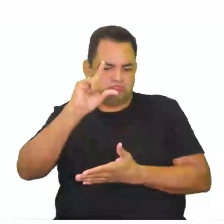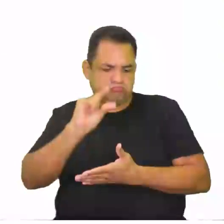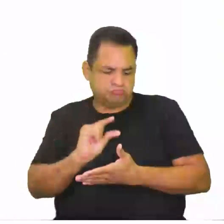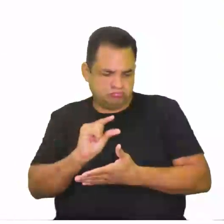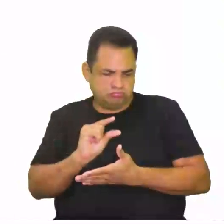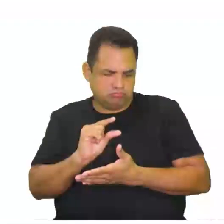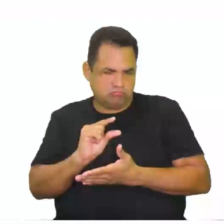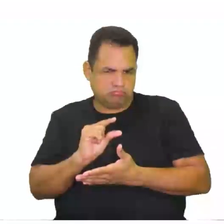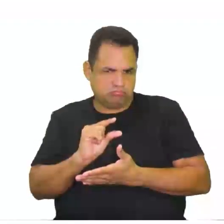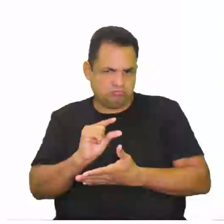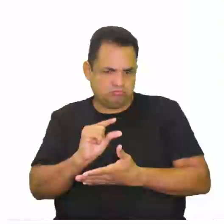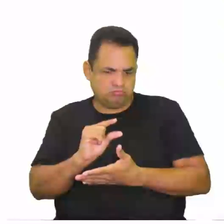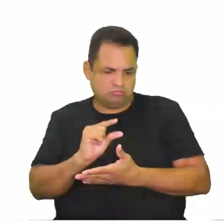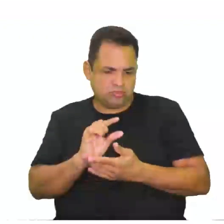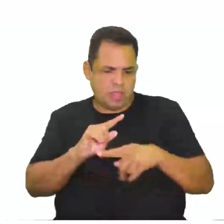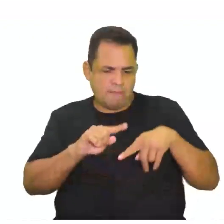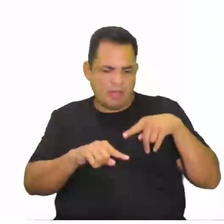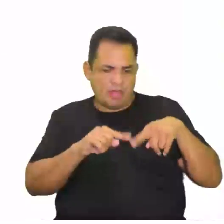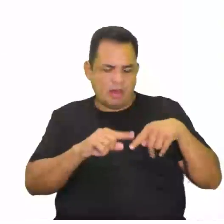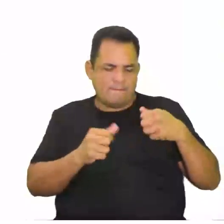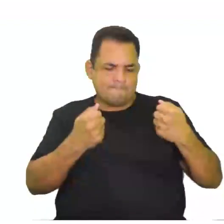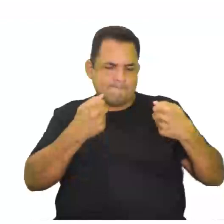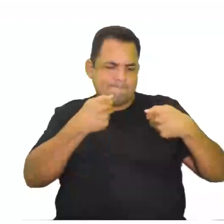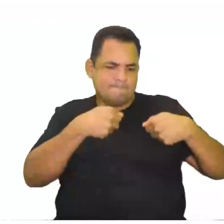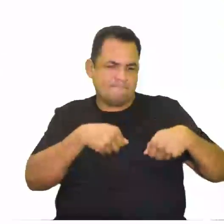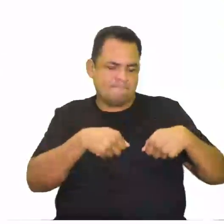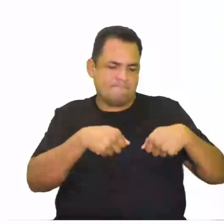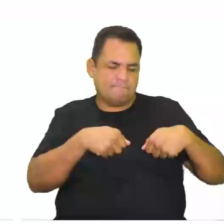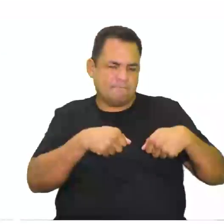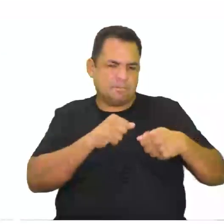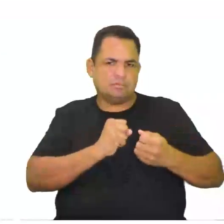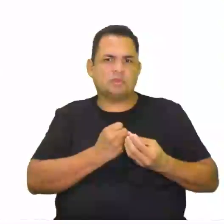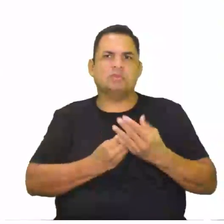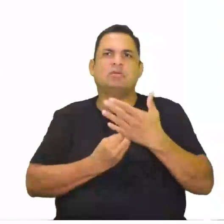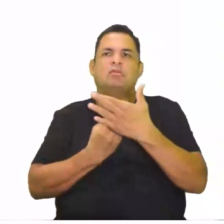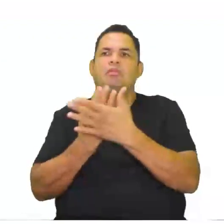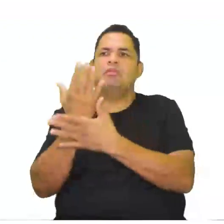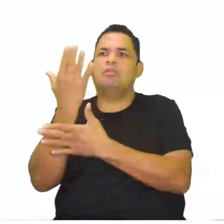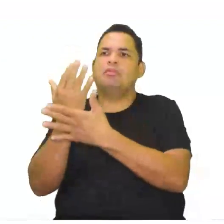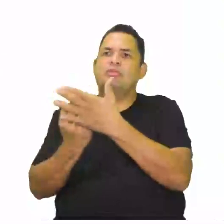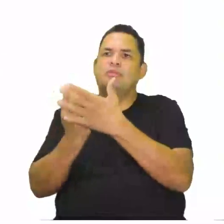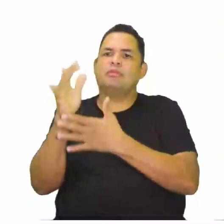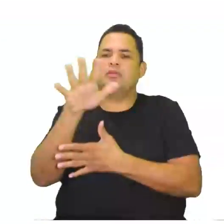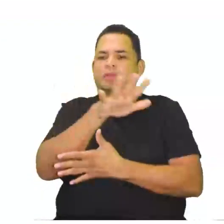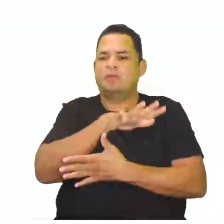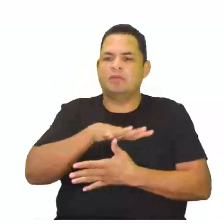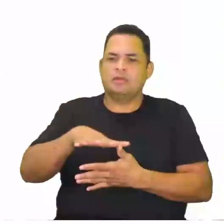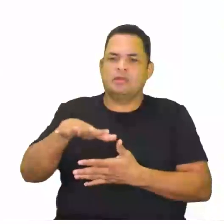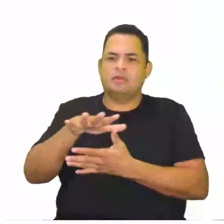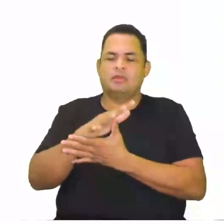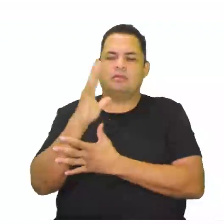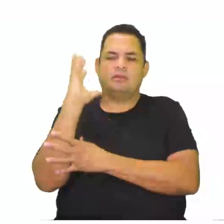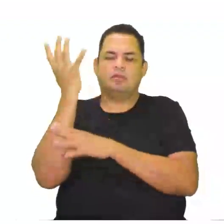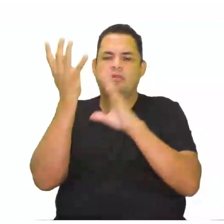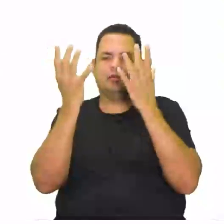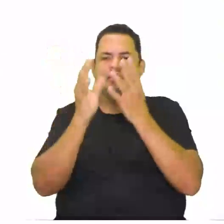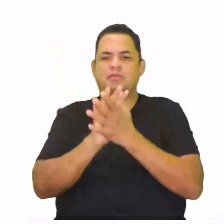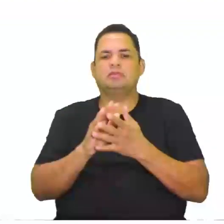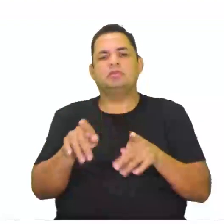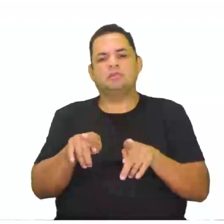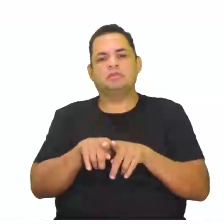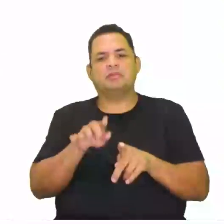possível de solventes que possam ir para o meio ambiente ou que possam interferir de modo negativo